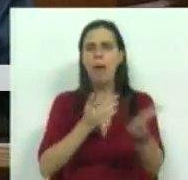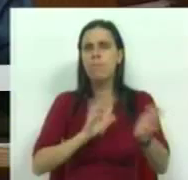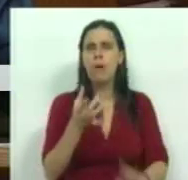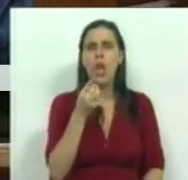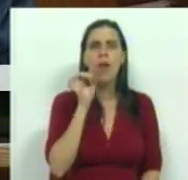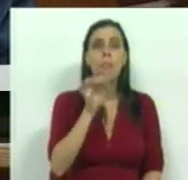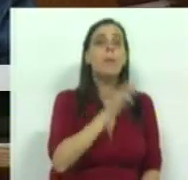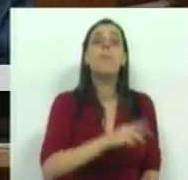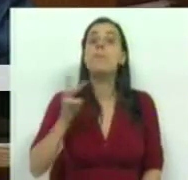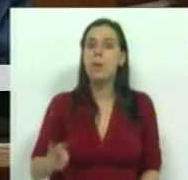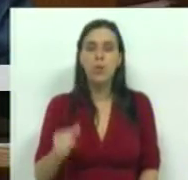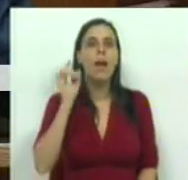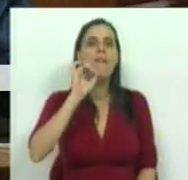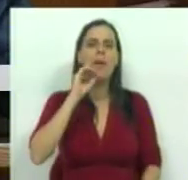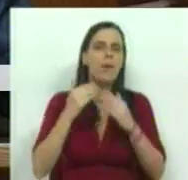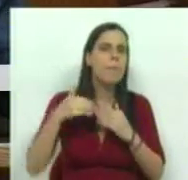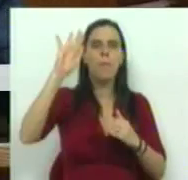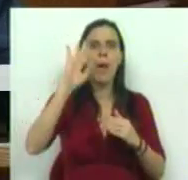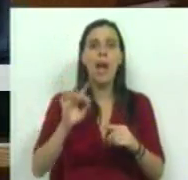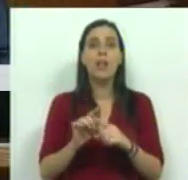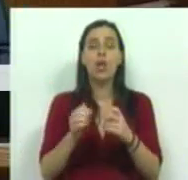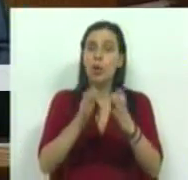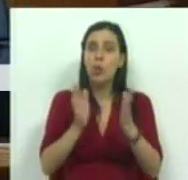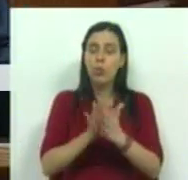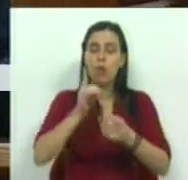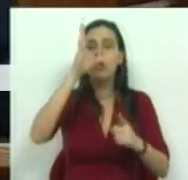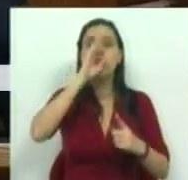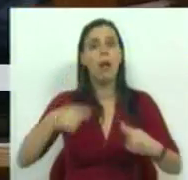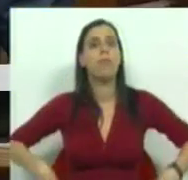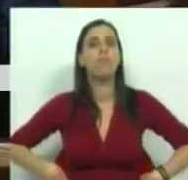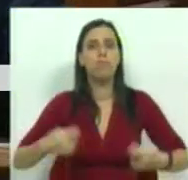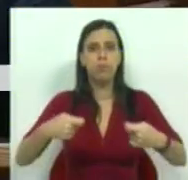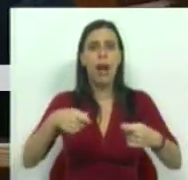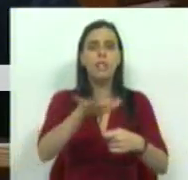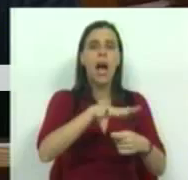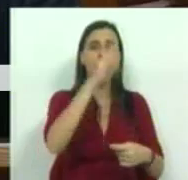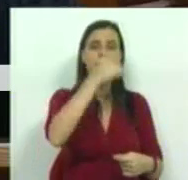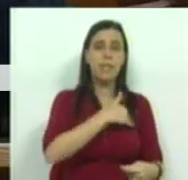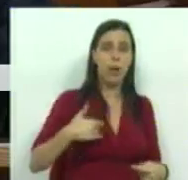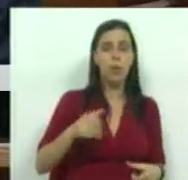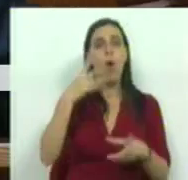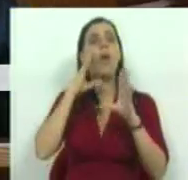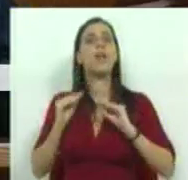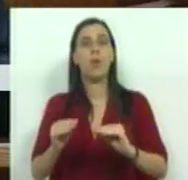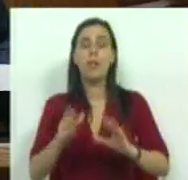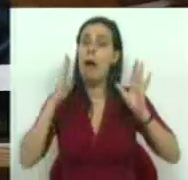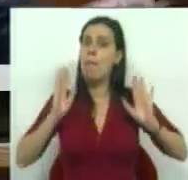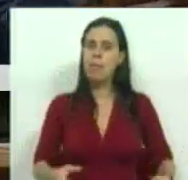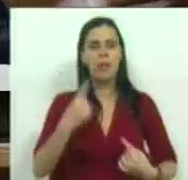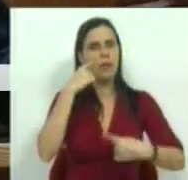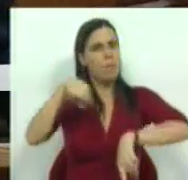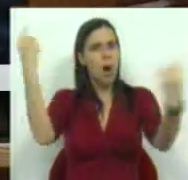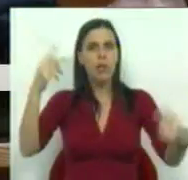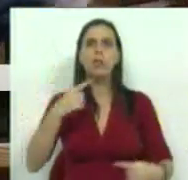cerca de 9 mil milhões, um valor superior a tudo o que o Estado gasta em saúde ou educação. É preciso dizer isto